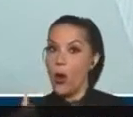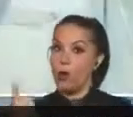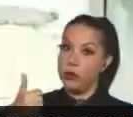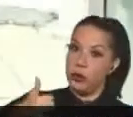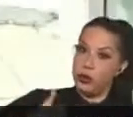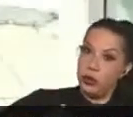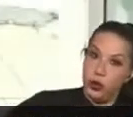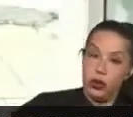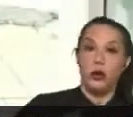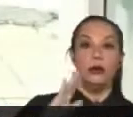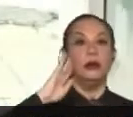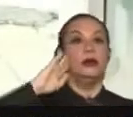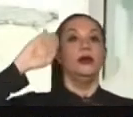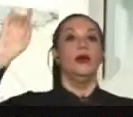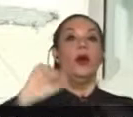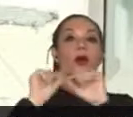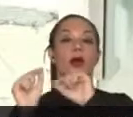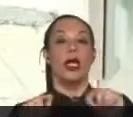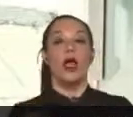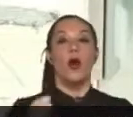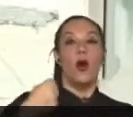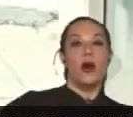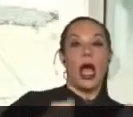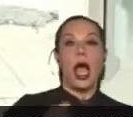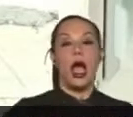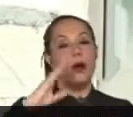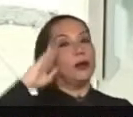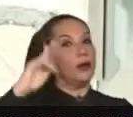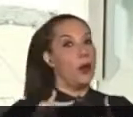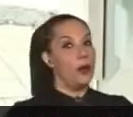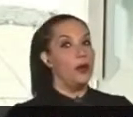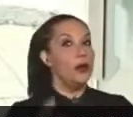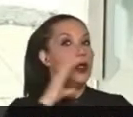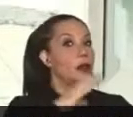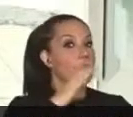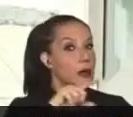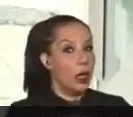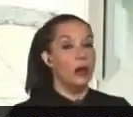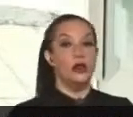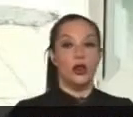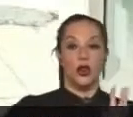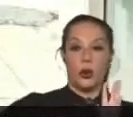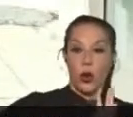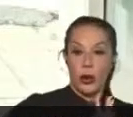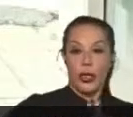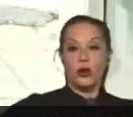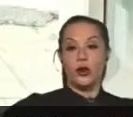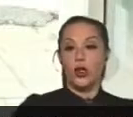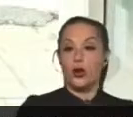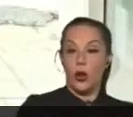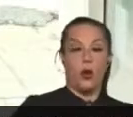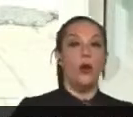abastecimento para os veículos que prestam serviços públicos essenciais. E os bloqueios nas